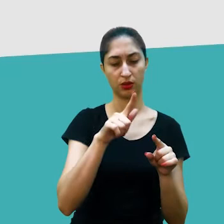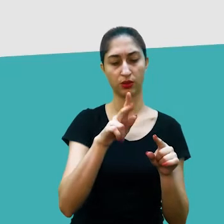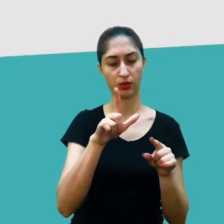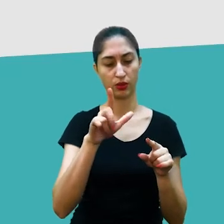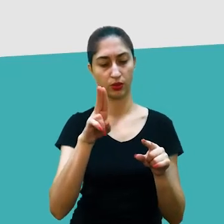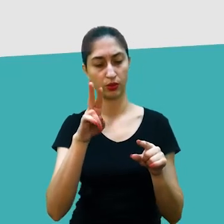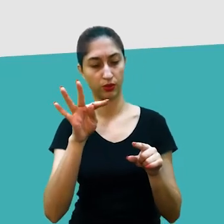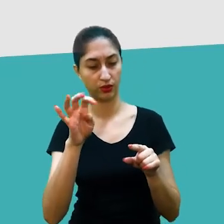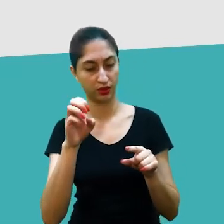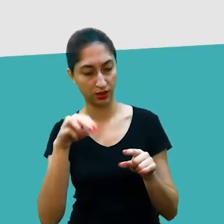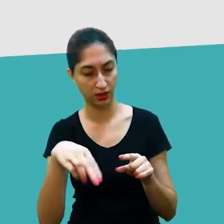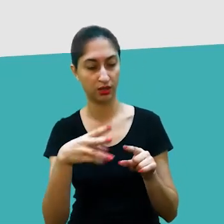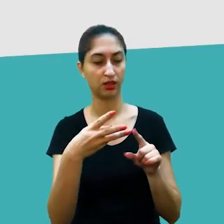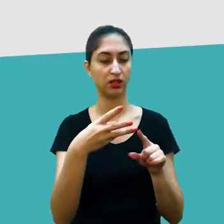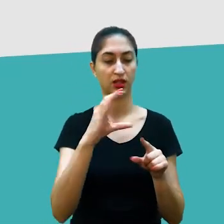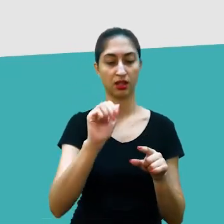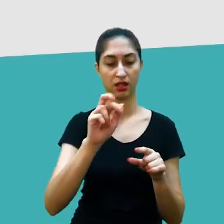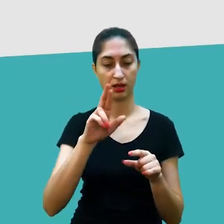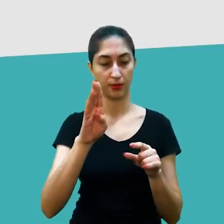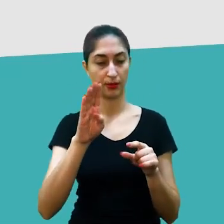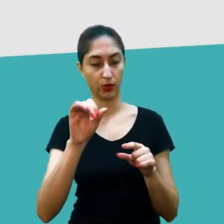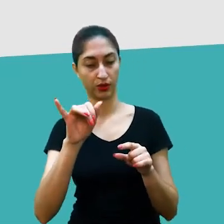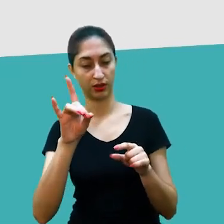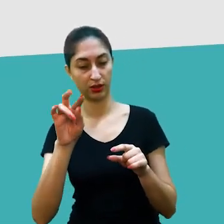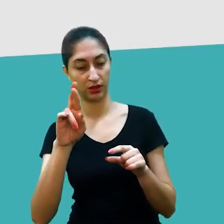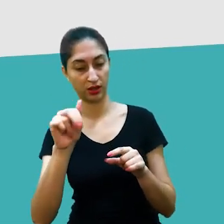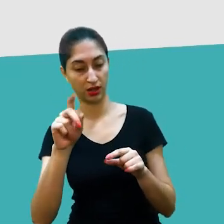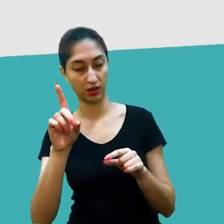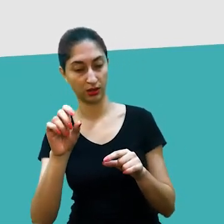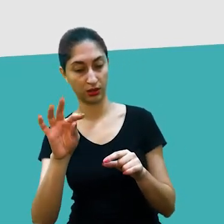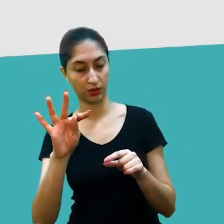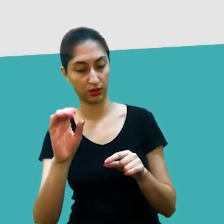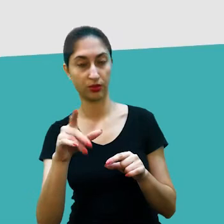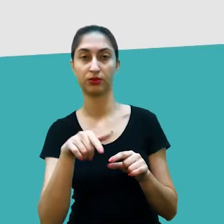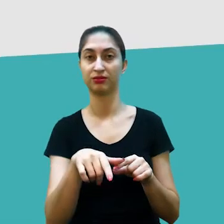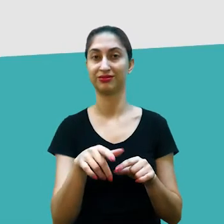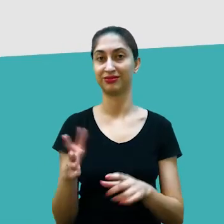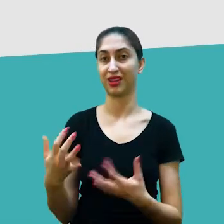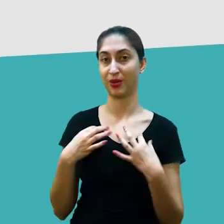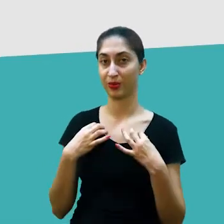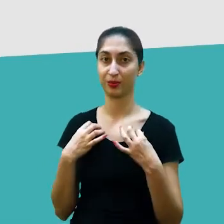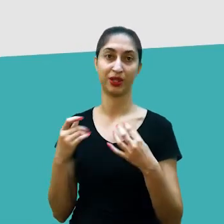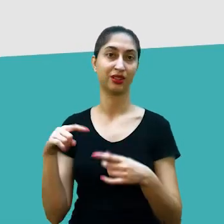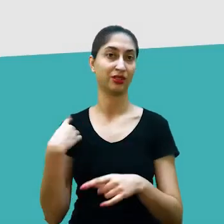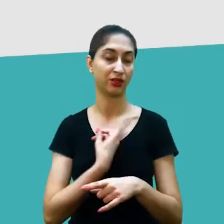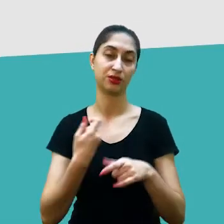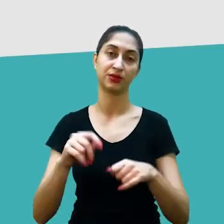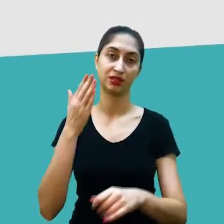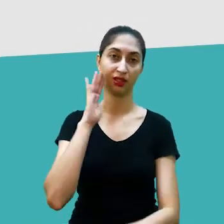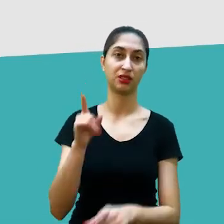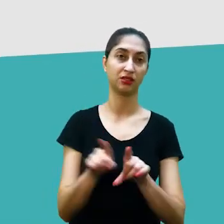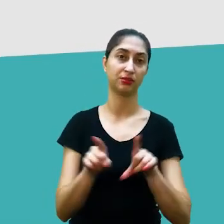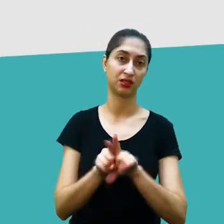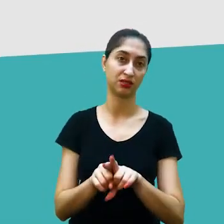lê tudo, quanto de carboidrato, a roupa tem que partir para isso. Nós vamos ter que entender as etiquetas das roupas com